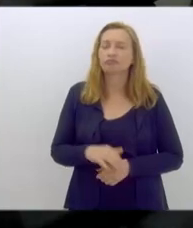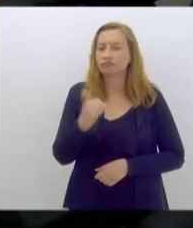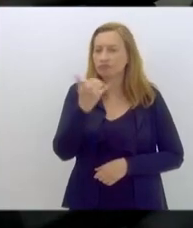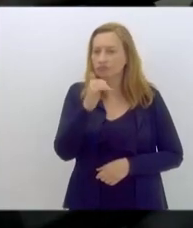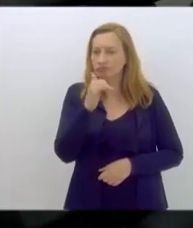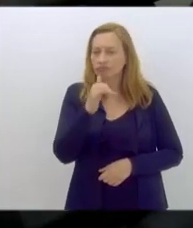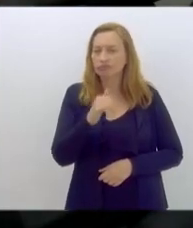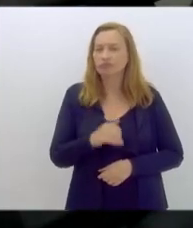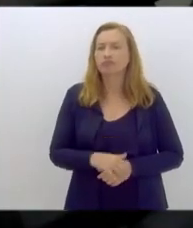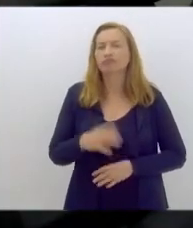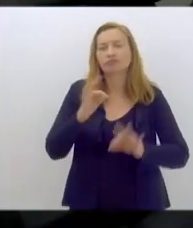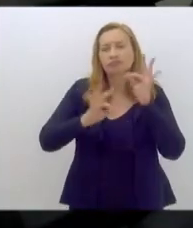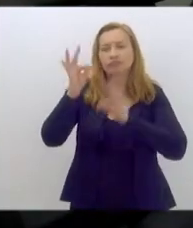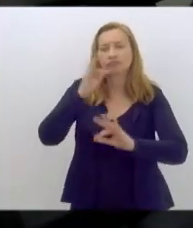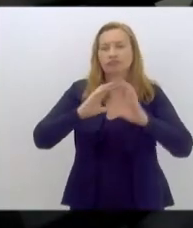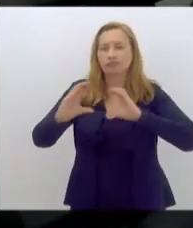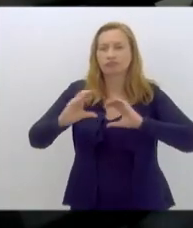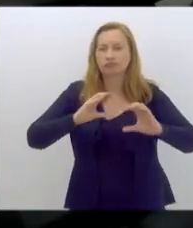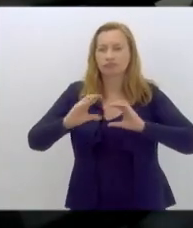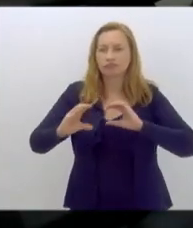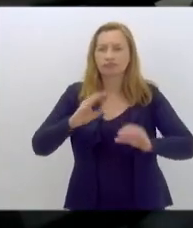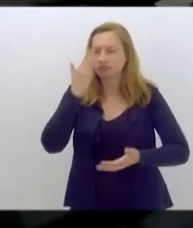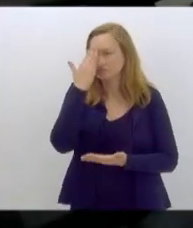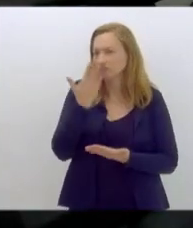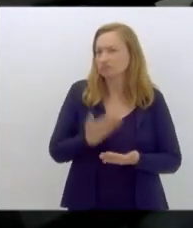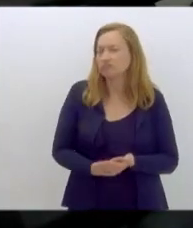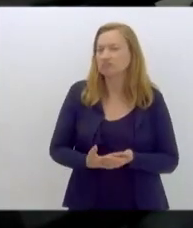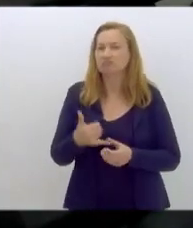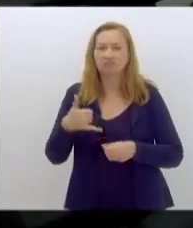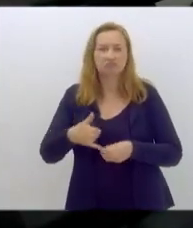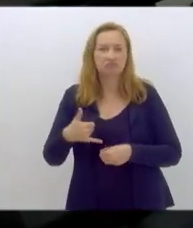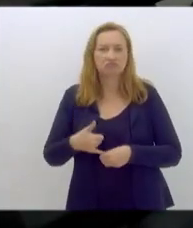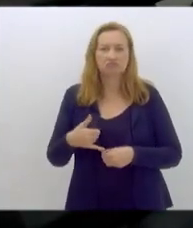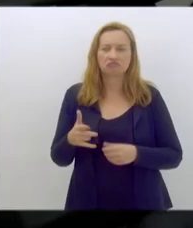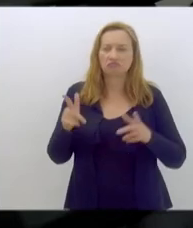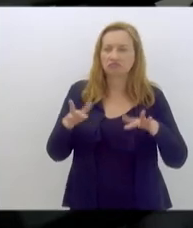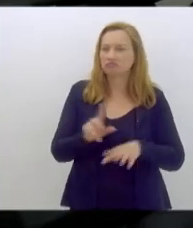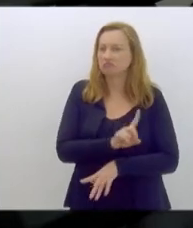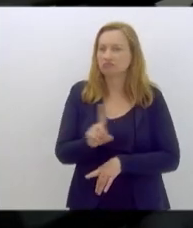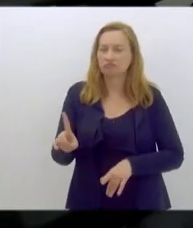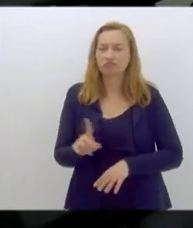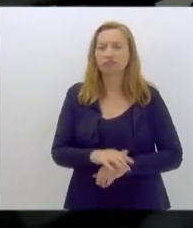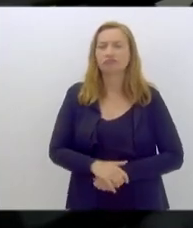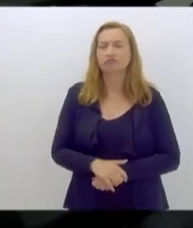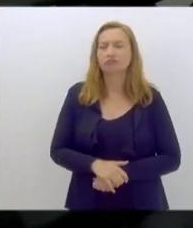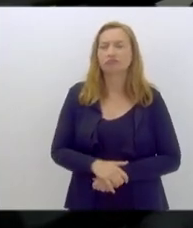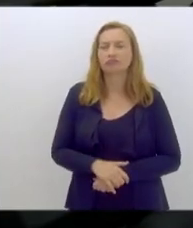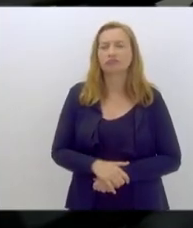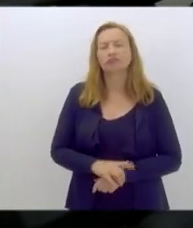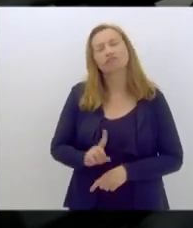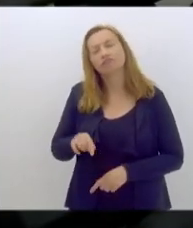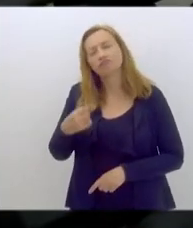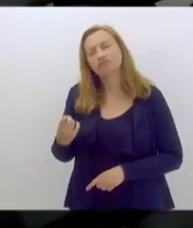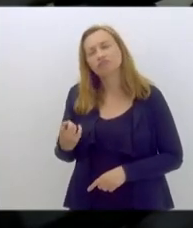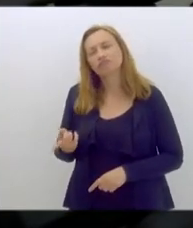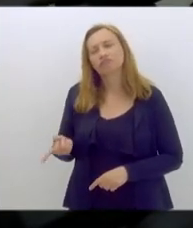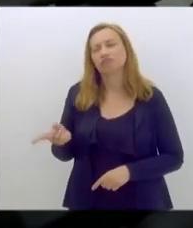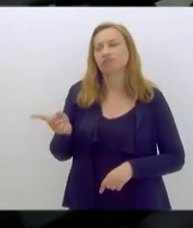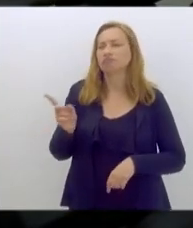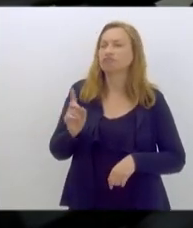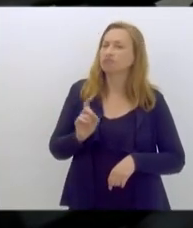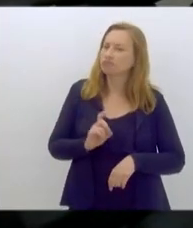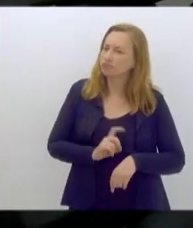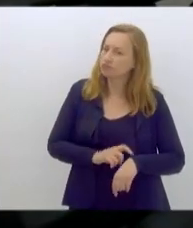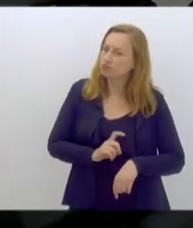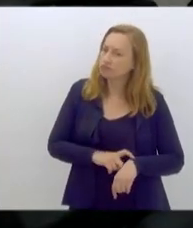e telecomunicações eu acredito por combustível não será diferente entretanto tem um Outro fator que